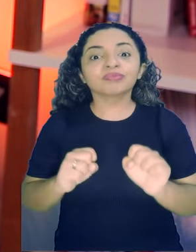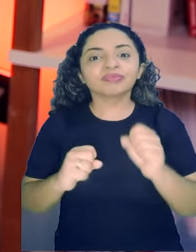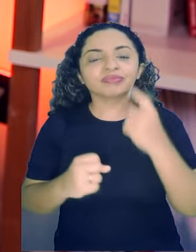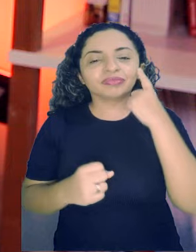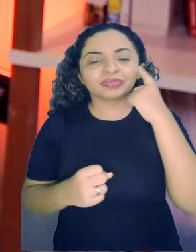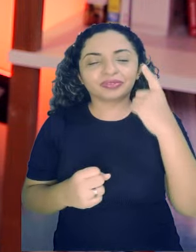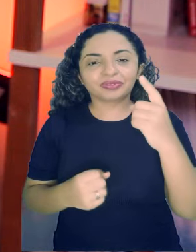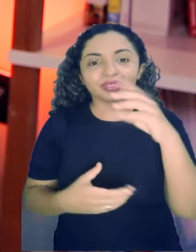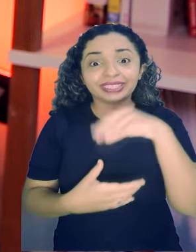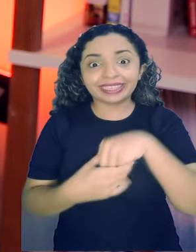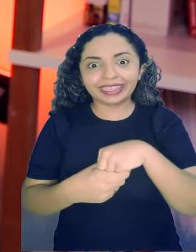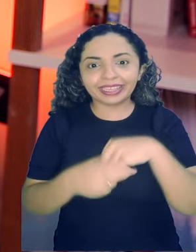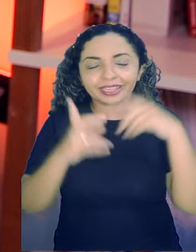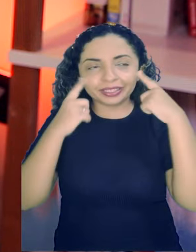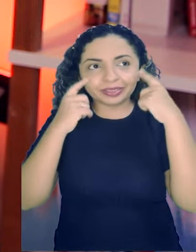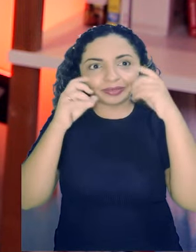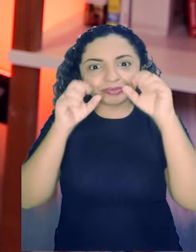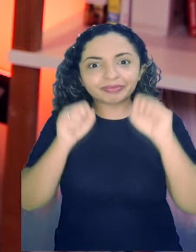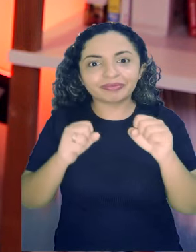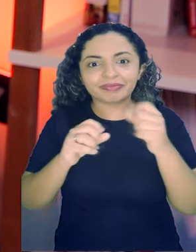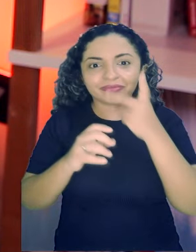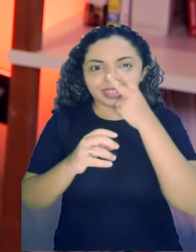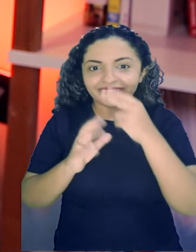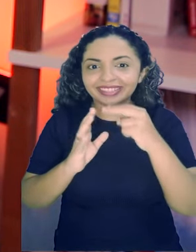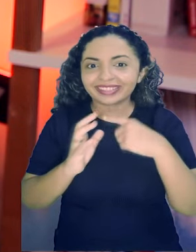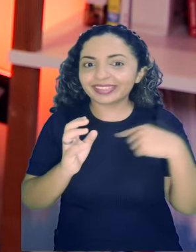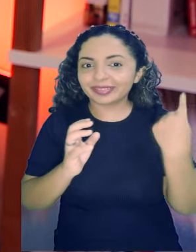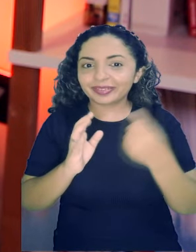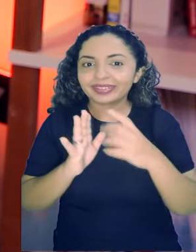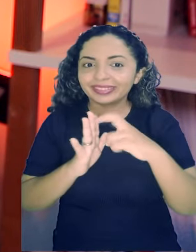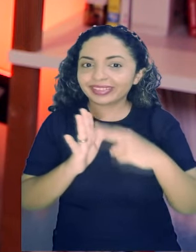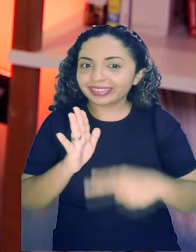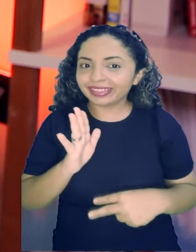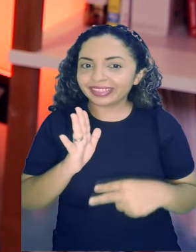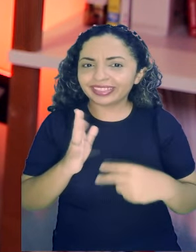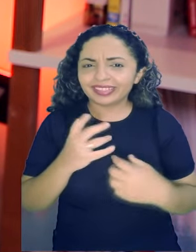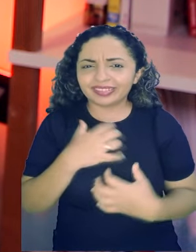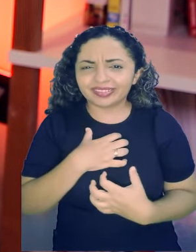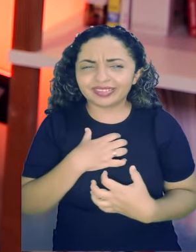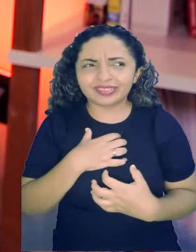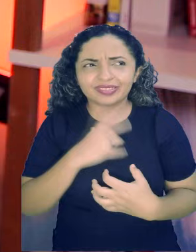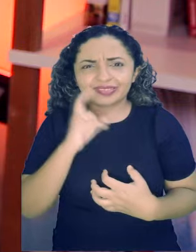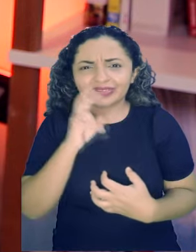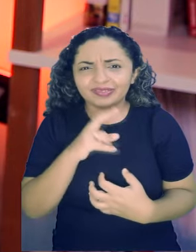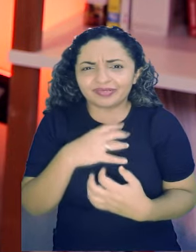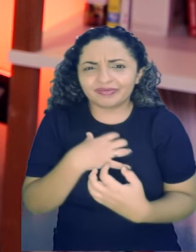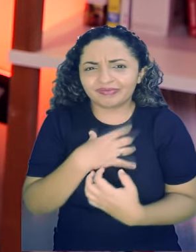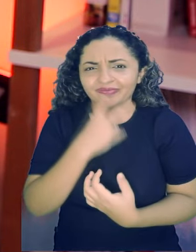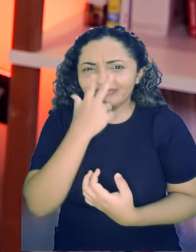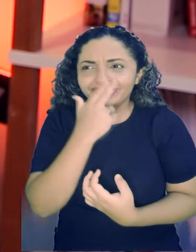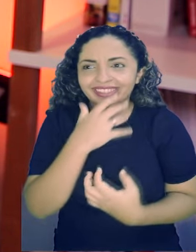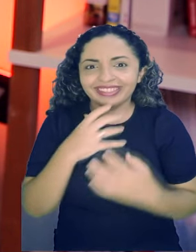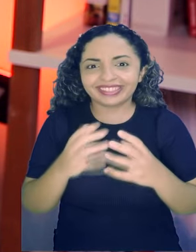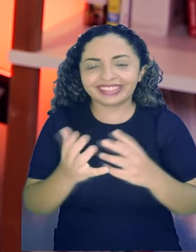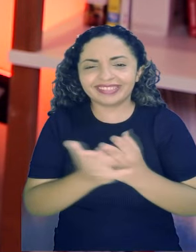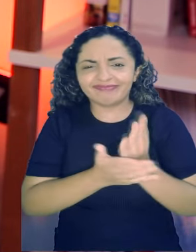ela coloca o leitor dentro dessa intimidade muito cotidiana e muito desconfortável. Vale muito a leitura se você